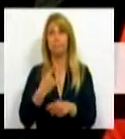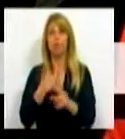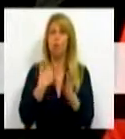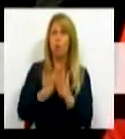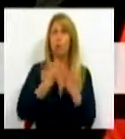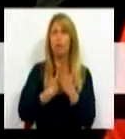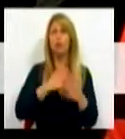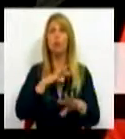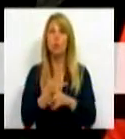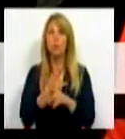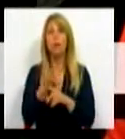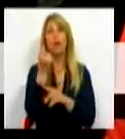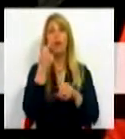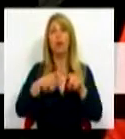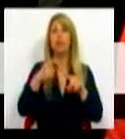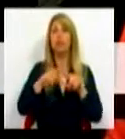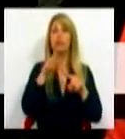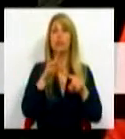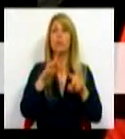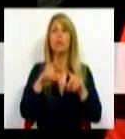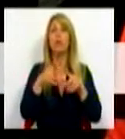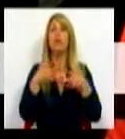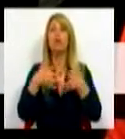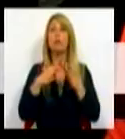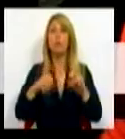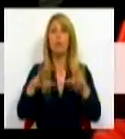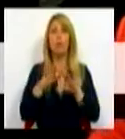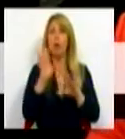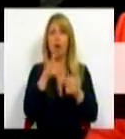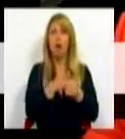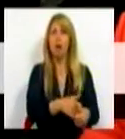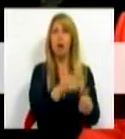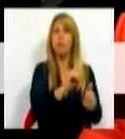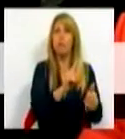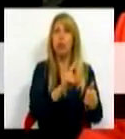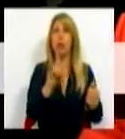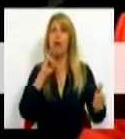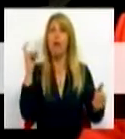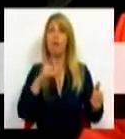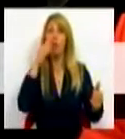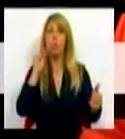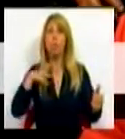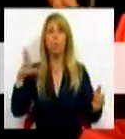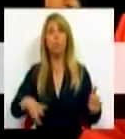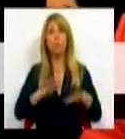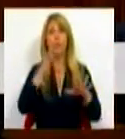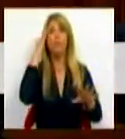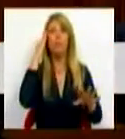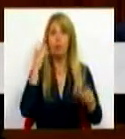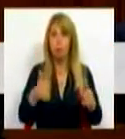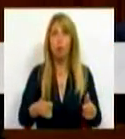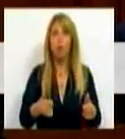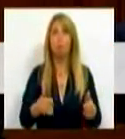documentos, que os créditos e reestruturações não seguiam alguns avisos do Banco de Portugal, nomeadamente a nível de previsões, correto?